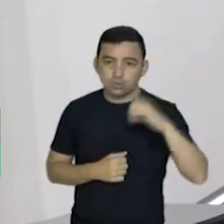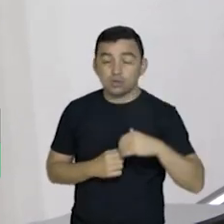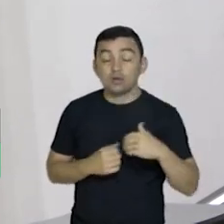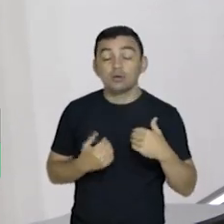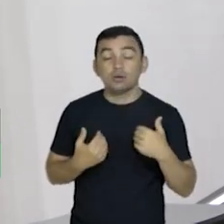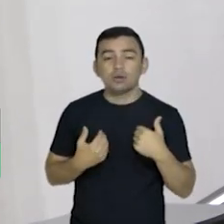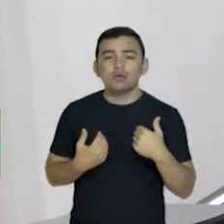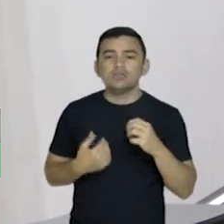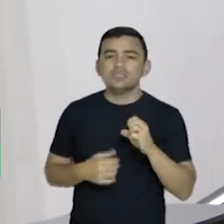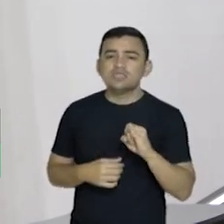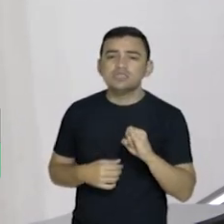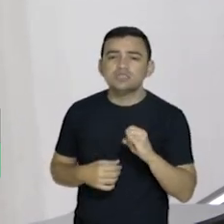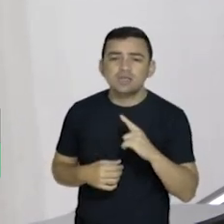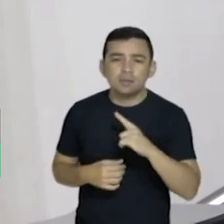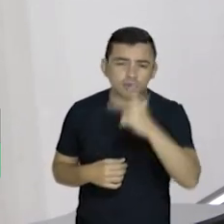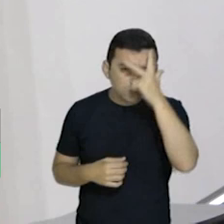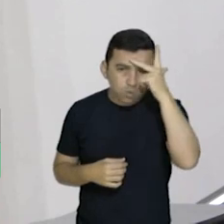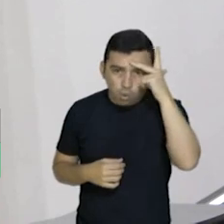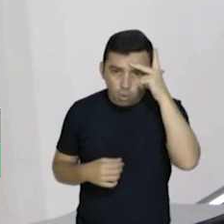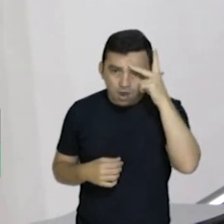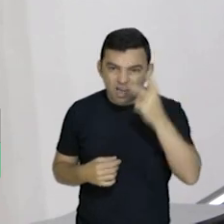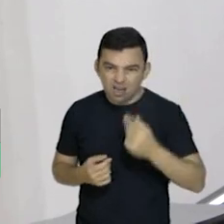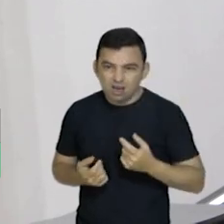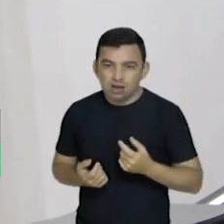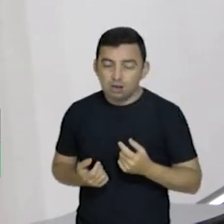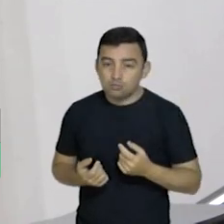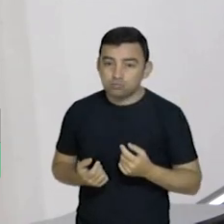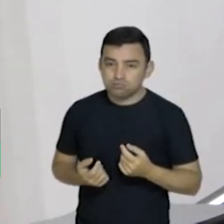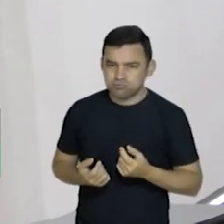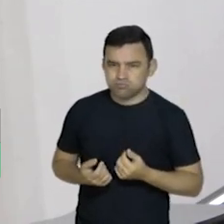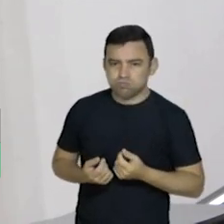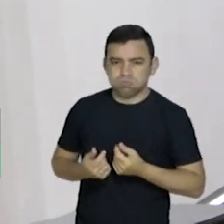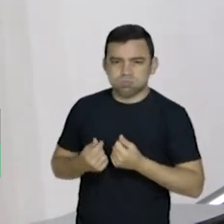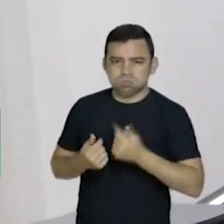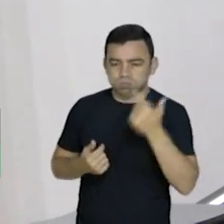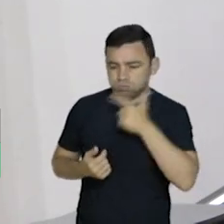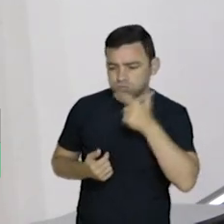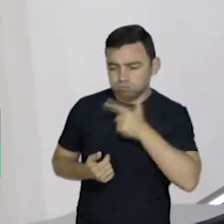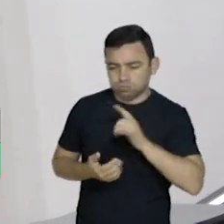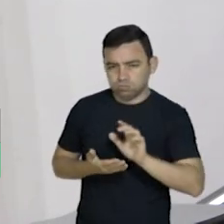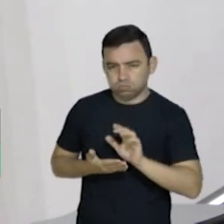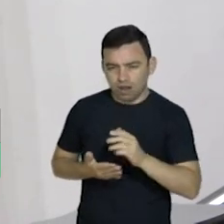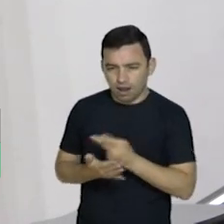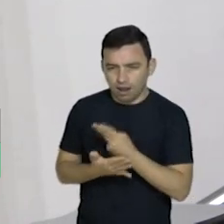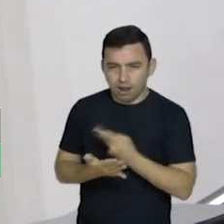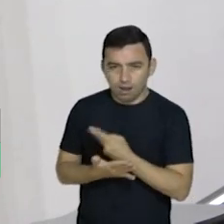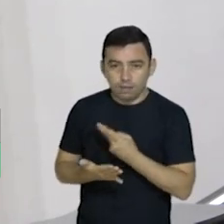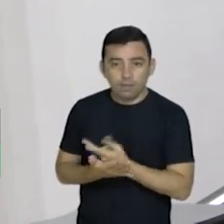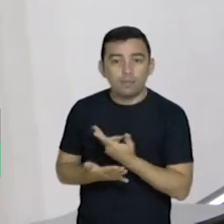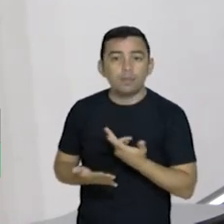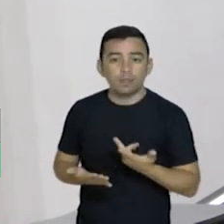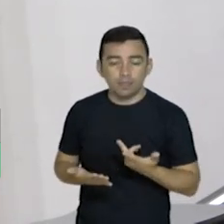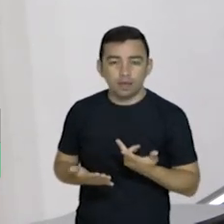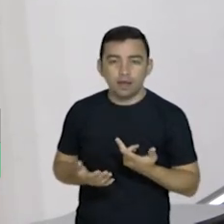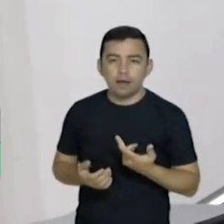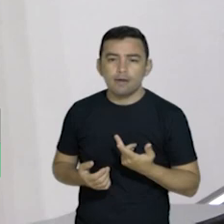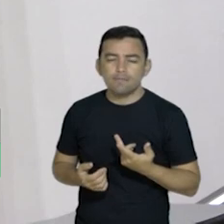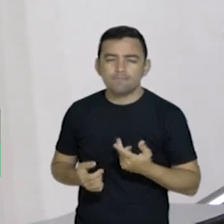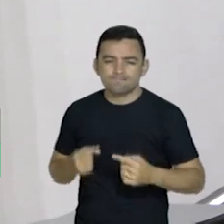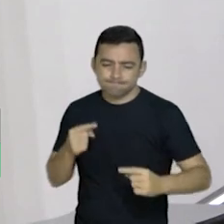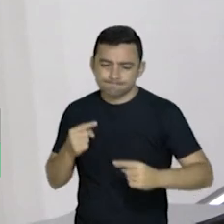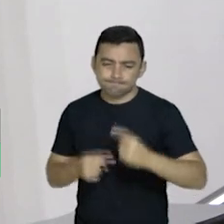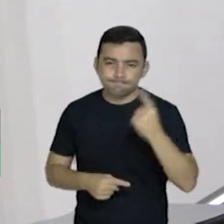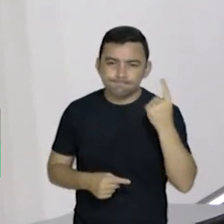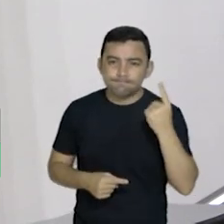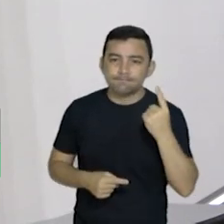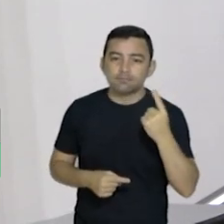atrás se tiver alguém enriquecendo de forma ilícita ou se tiver alguma improbidade administrativa praticada por